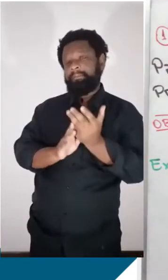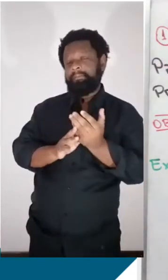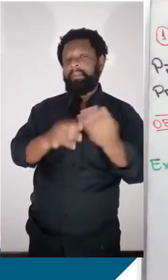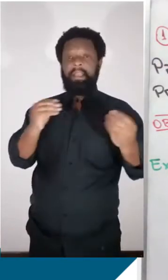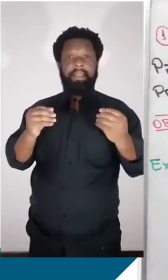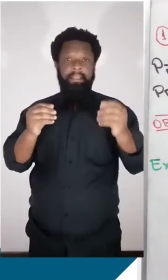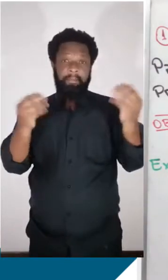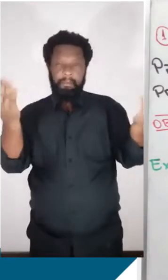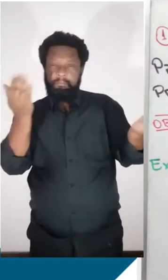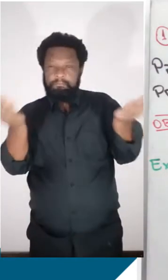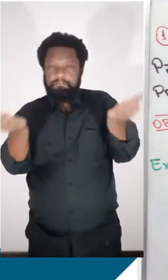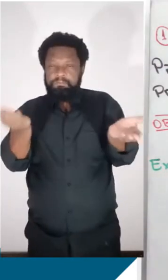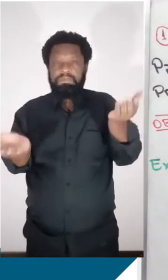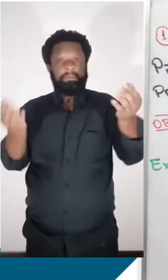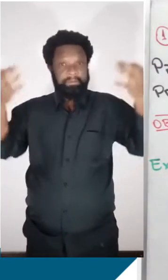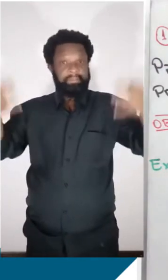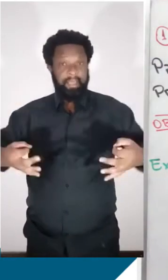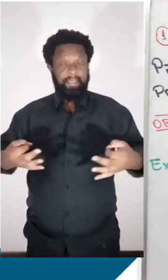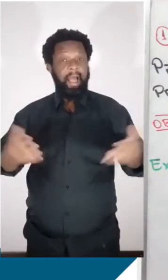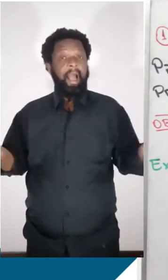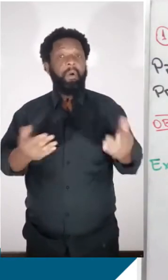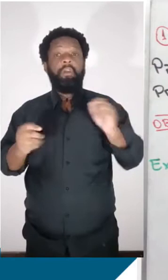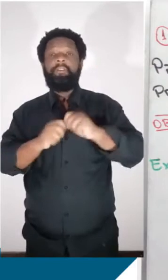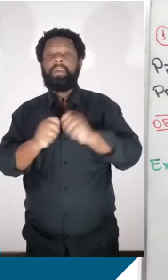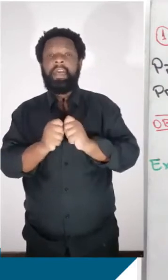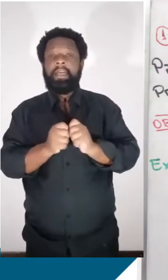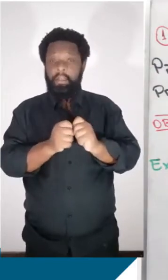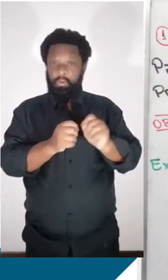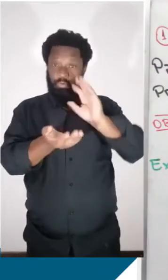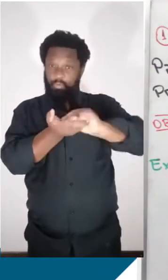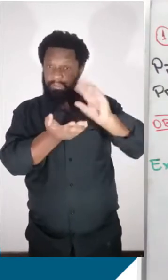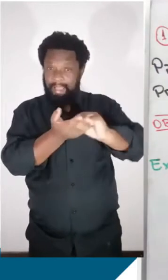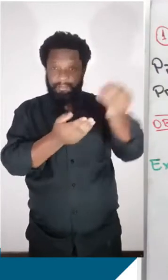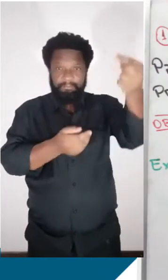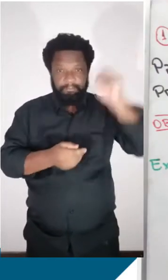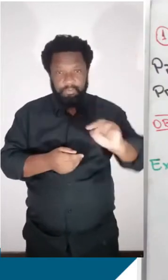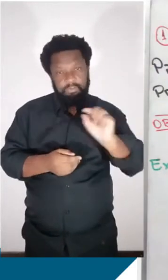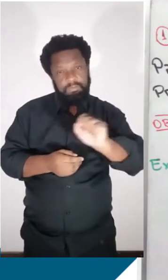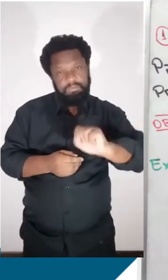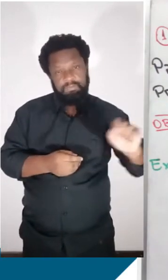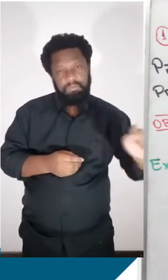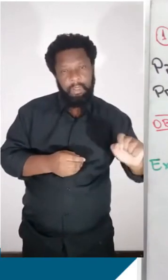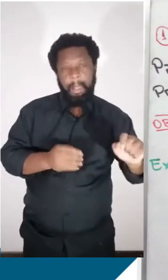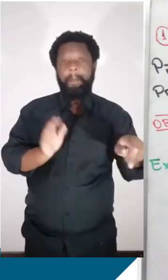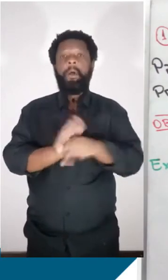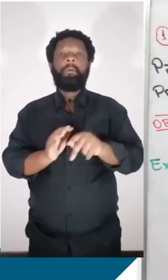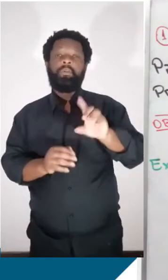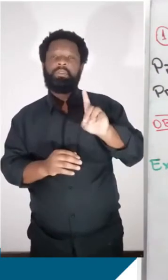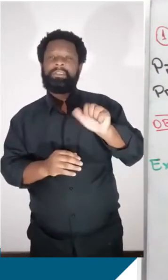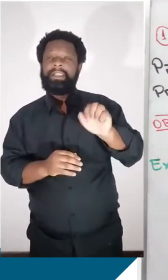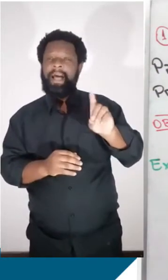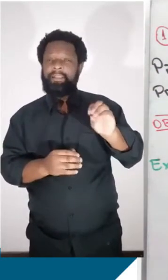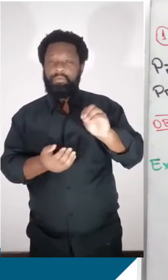4, 5 horas. Tá certinho, tá balanceado. O que eu vou fazer agora é anotar o dado e a pergunta aqui, tá bom? Vou trazer o